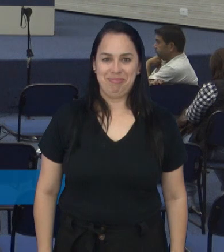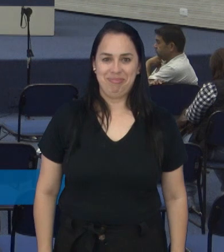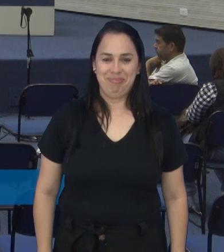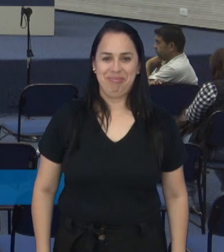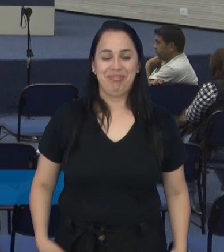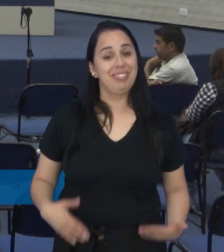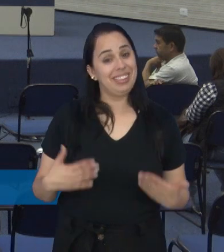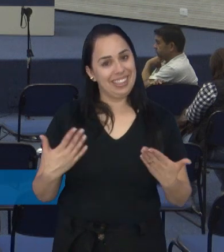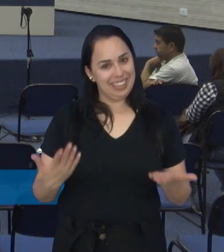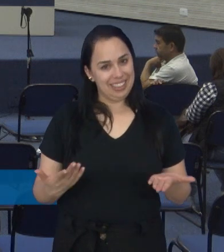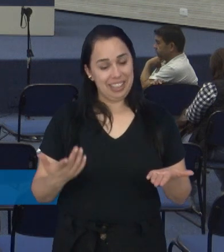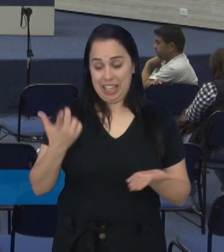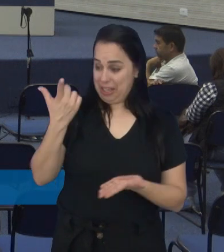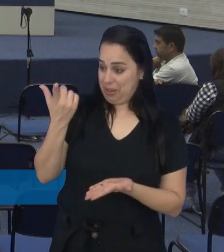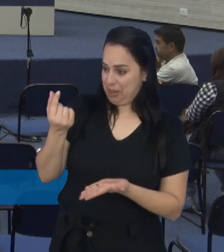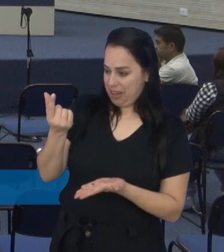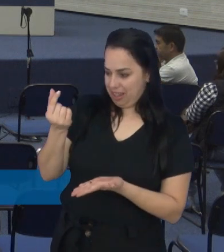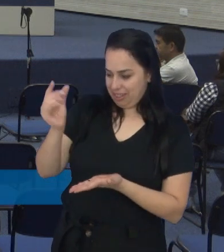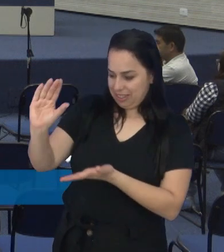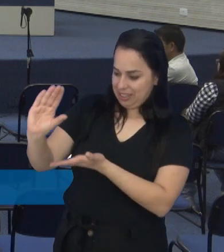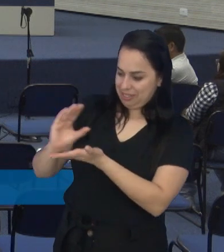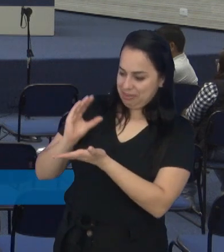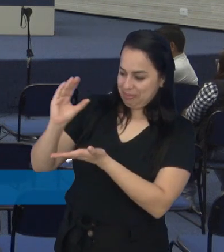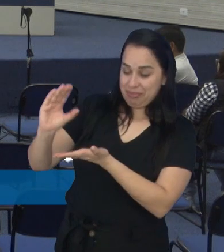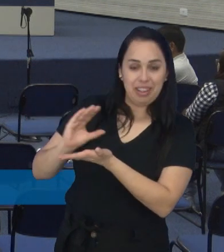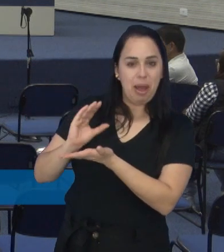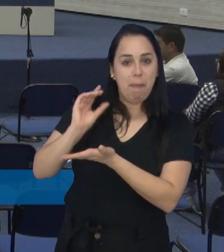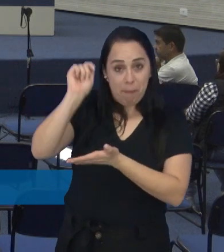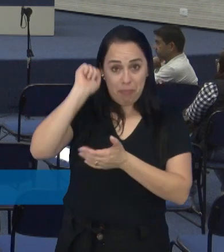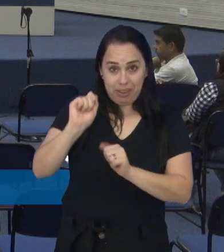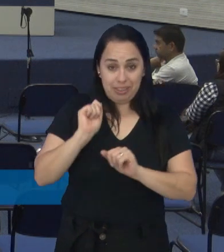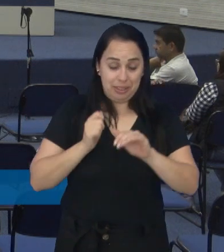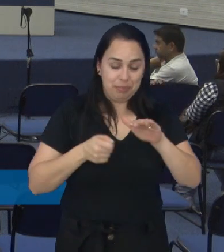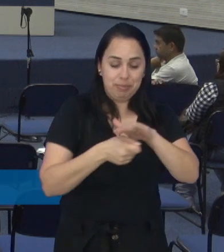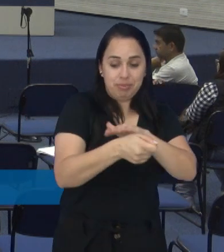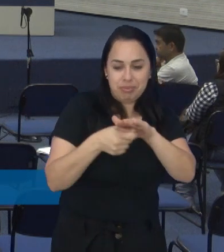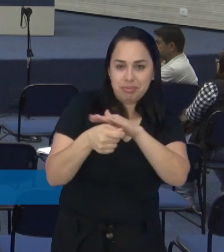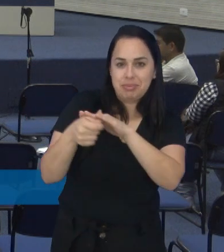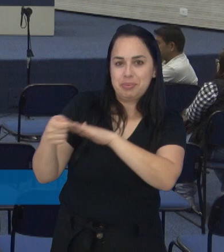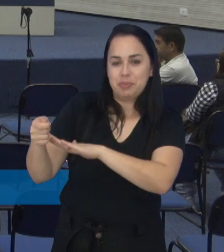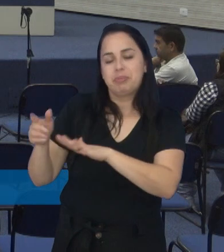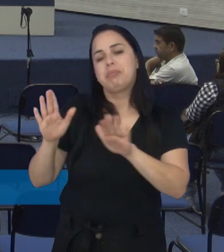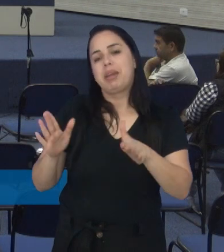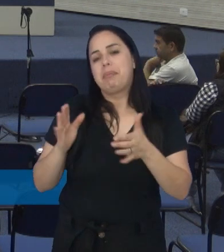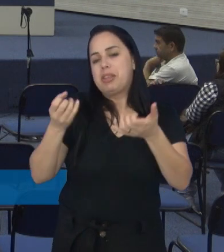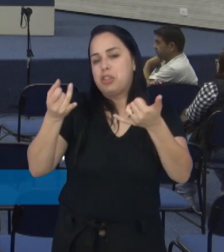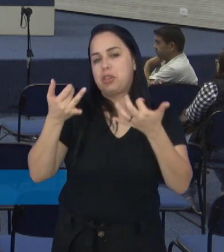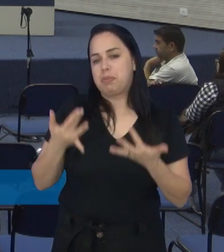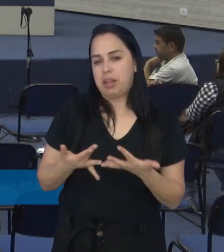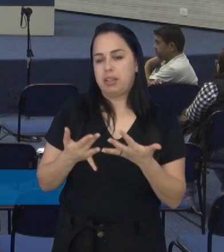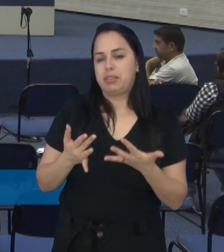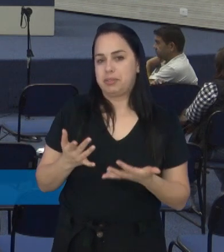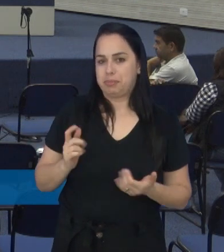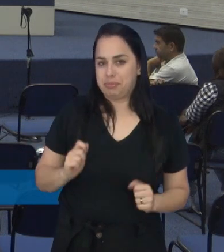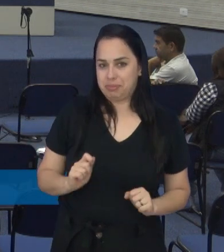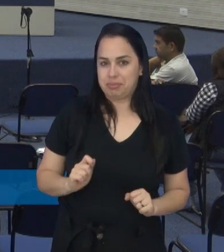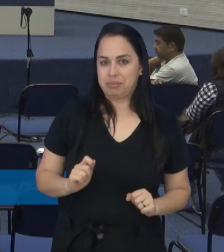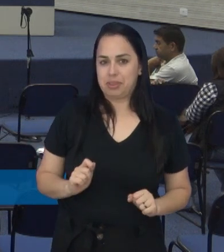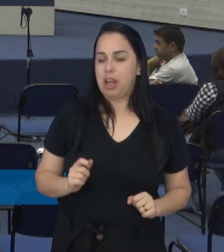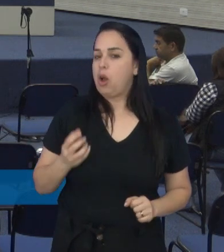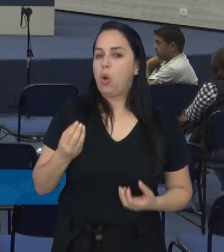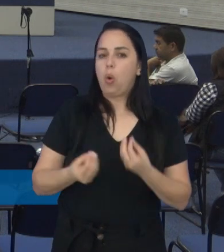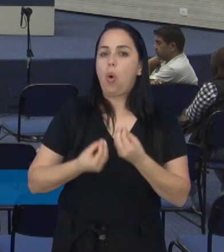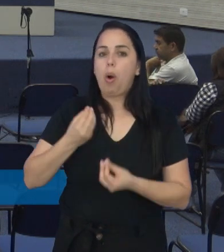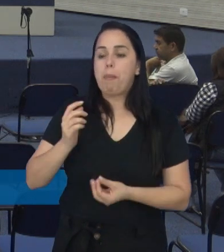O que é arrecada do thornerosa pode ser utilizada para várias finalidades o que eu tô falando é o seguinte que a decisão de